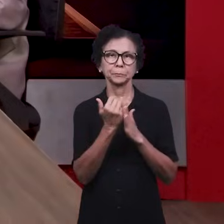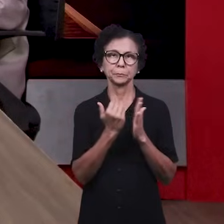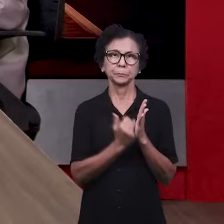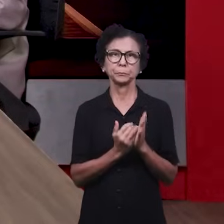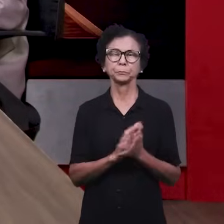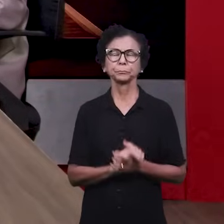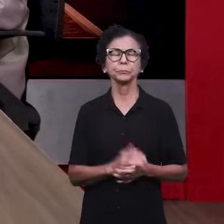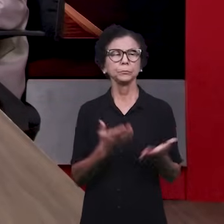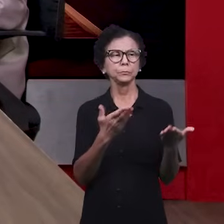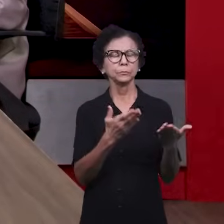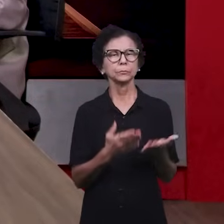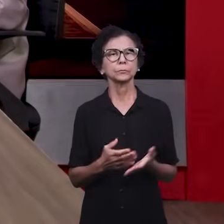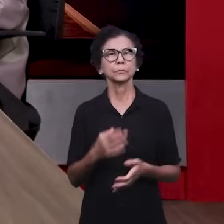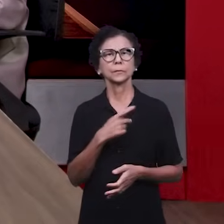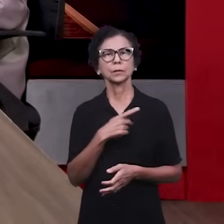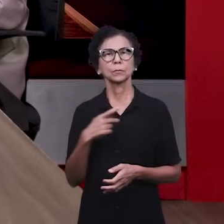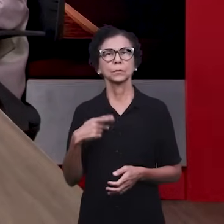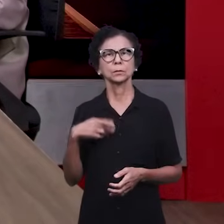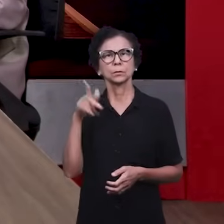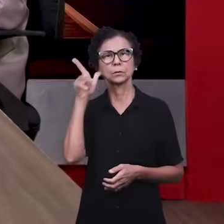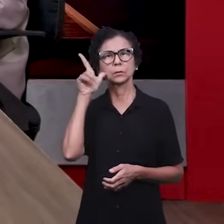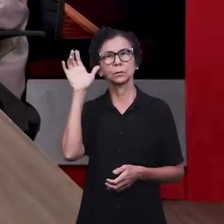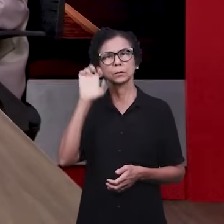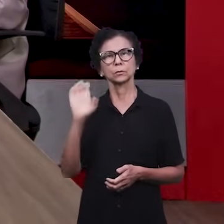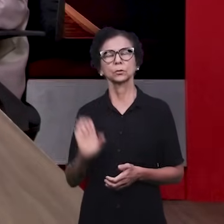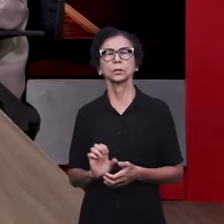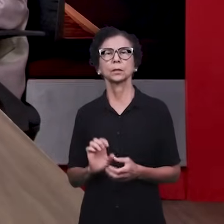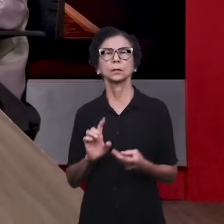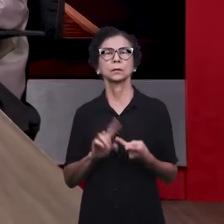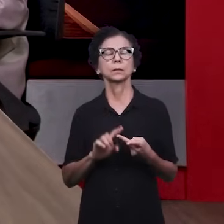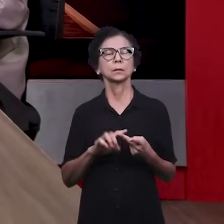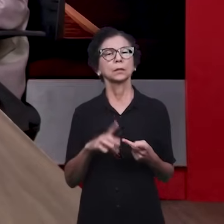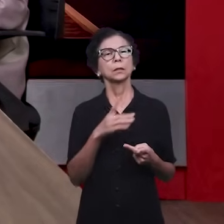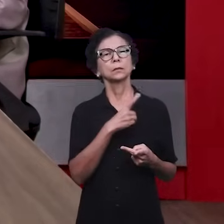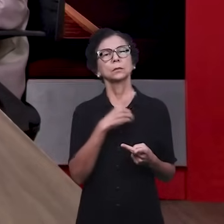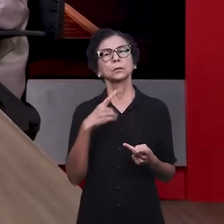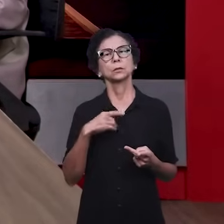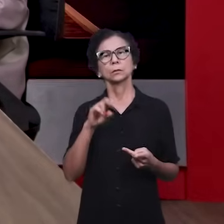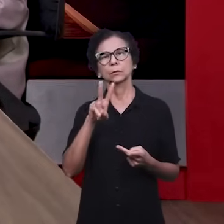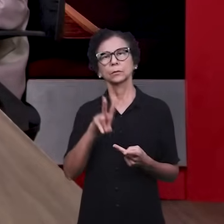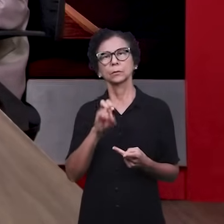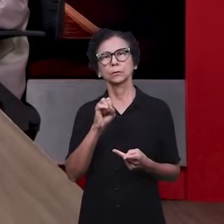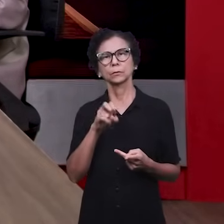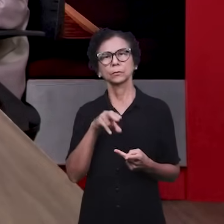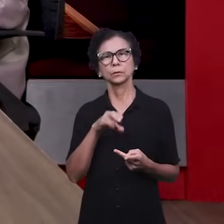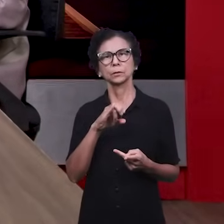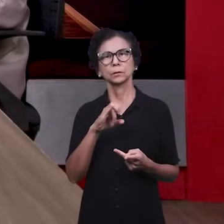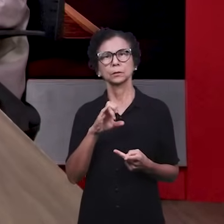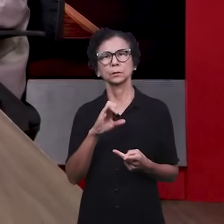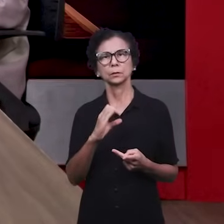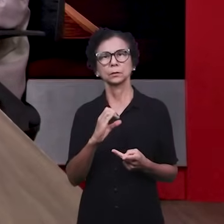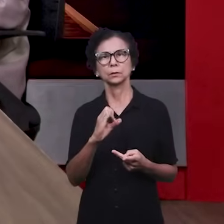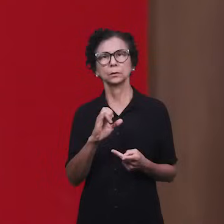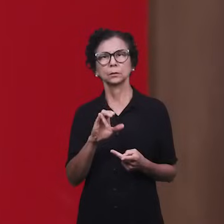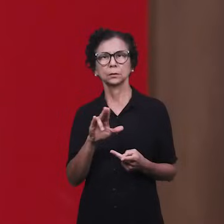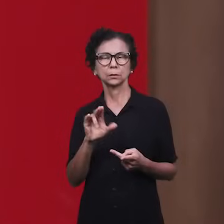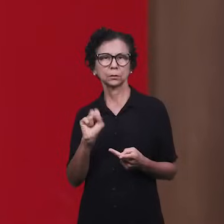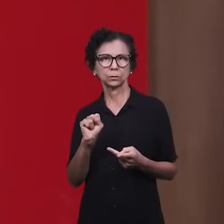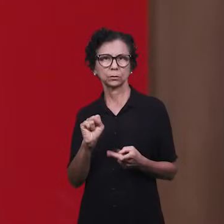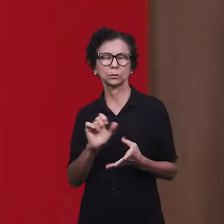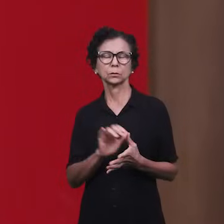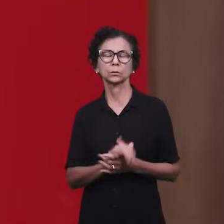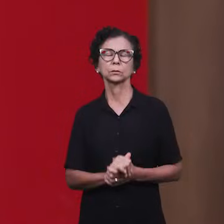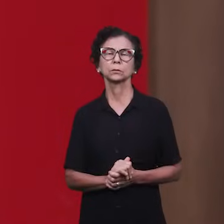companheiros, pastor Luiz Eugênio. Paz do Senhor a todos. Diácono Vinícius. Amém, paz do Senhor. E estarão nos